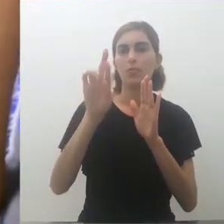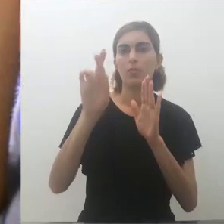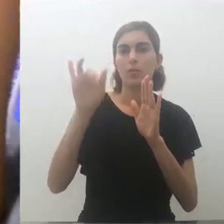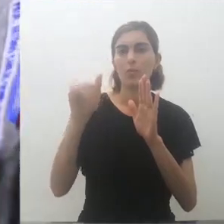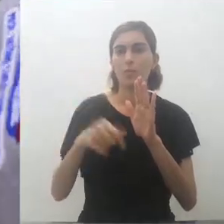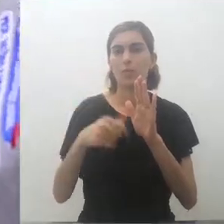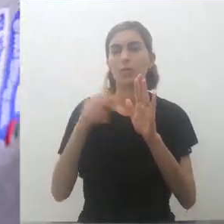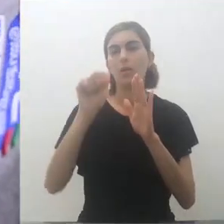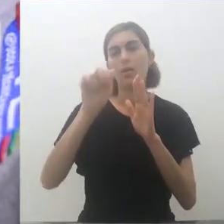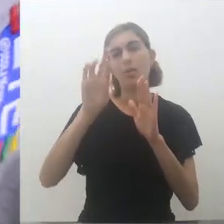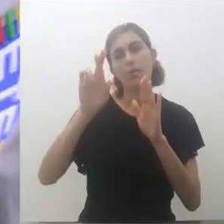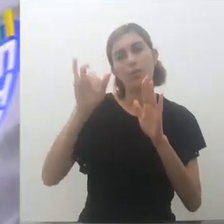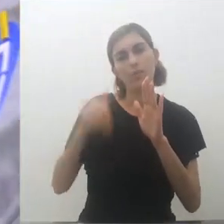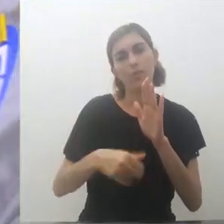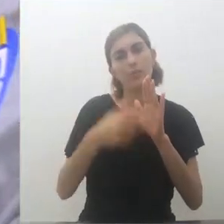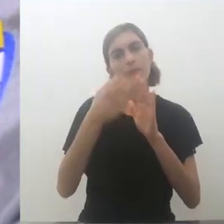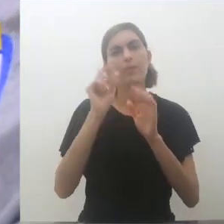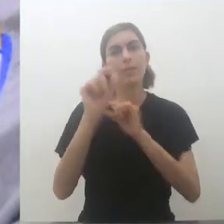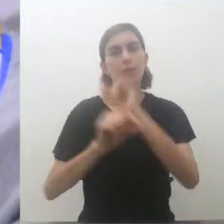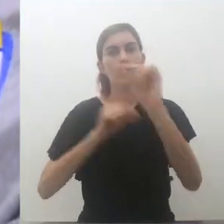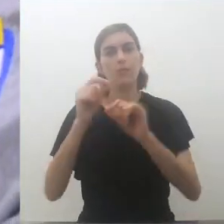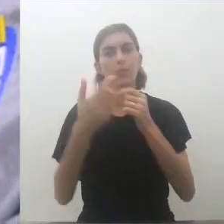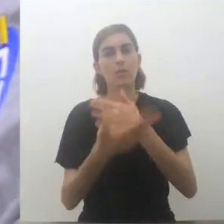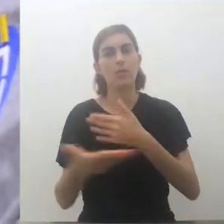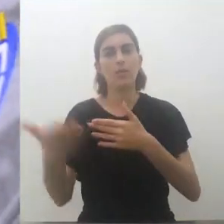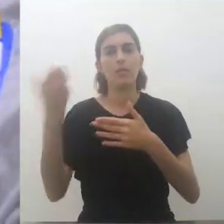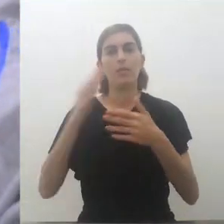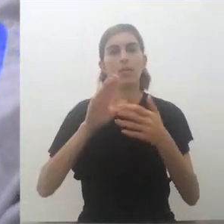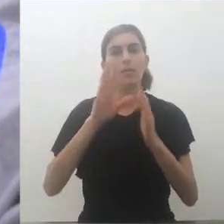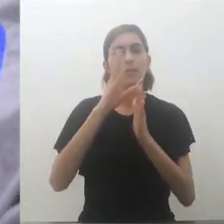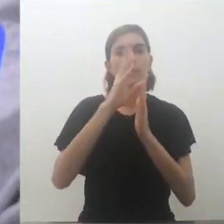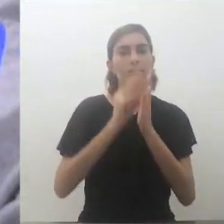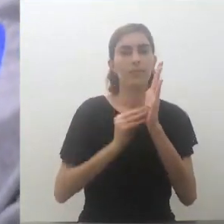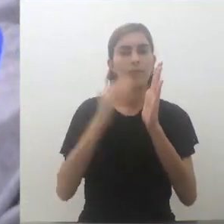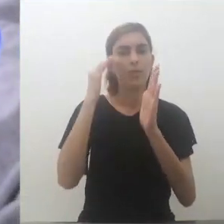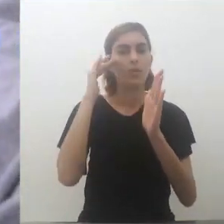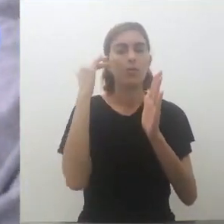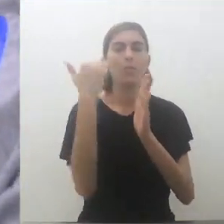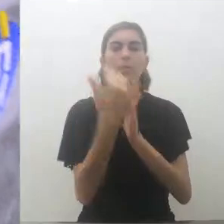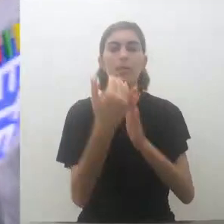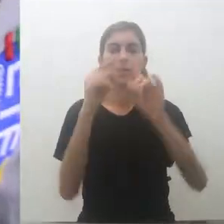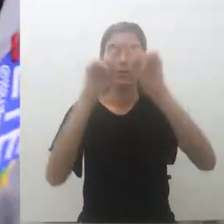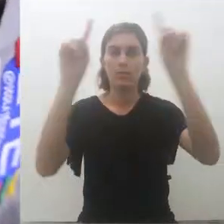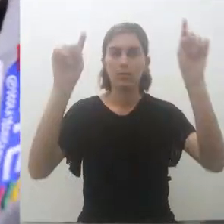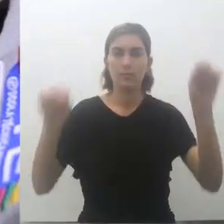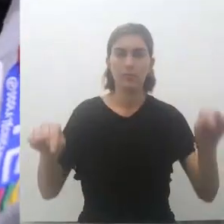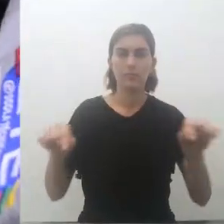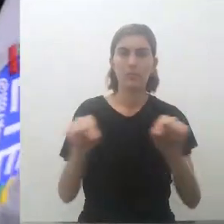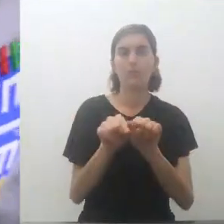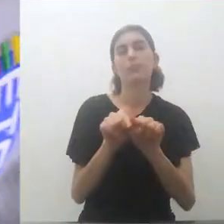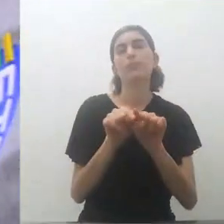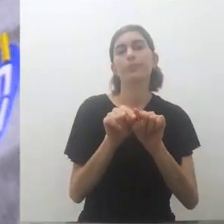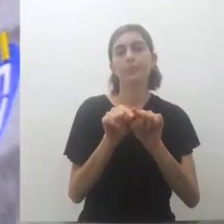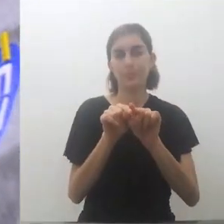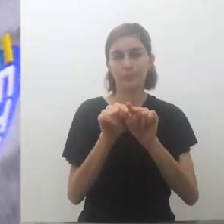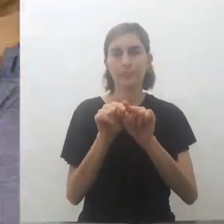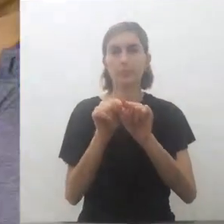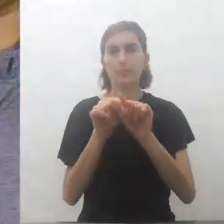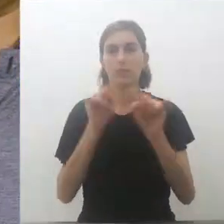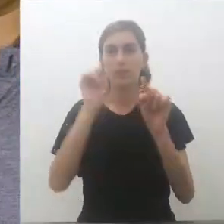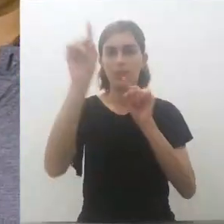áurea, em que ela segue o enquadramento de pontos